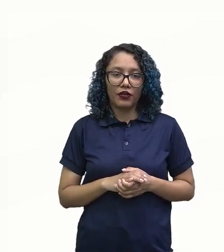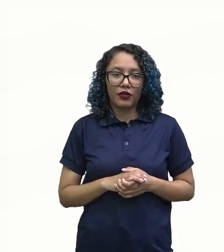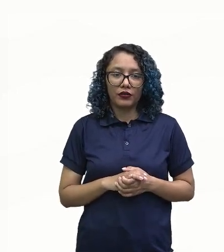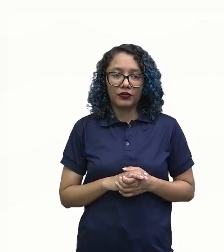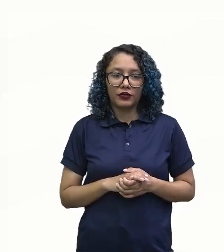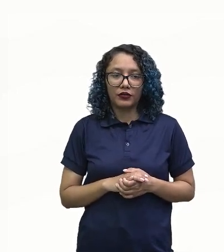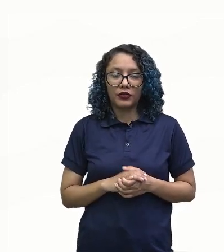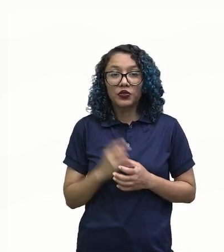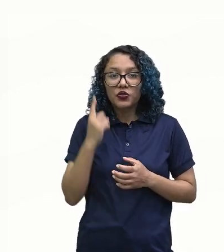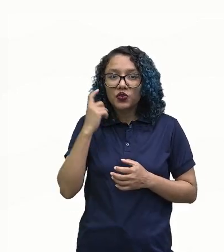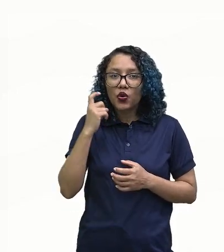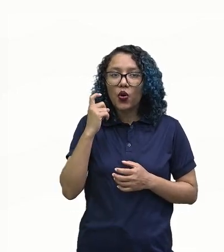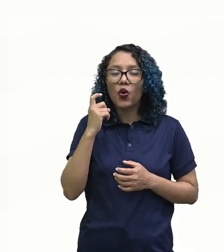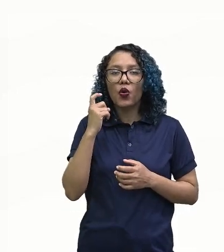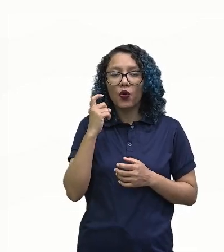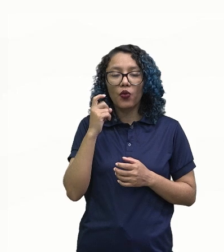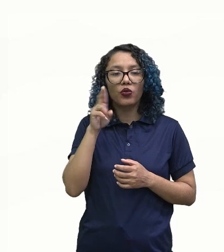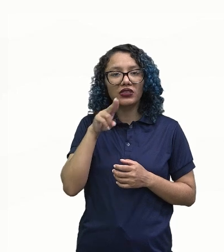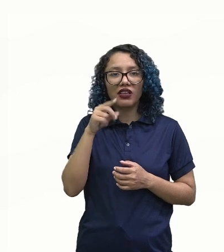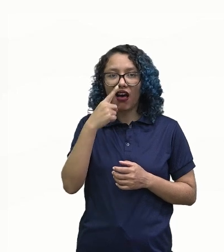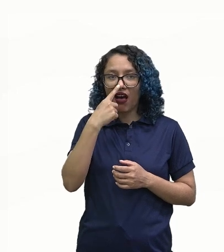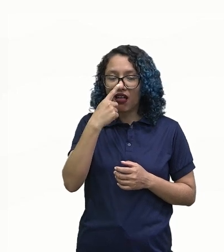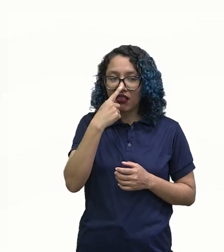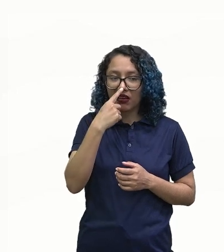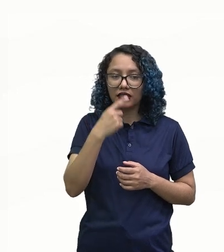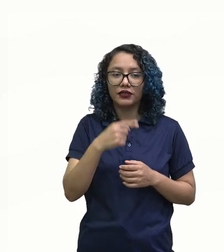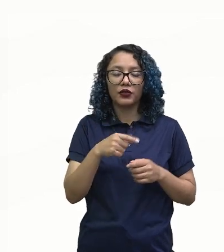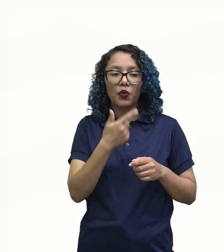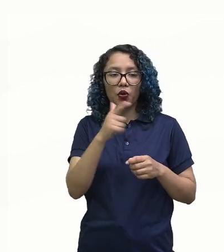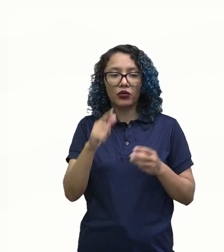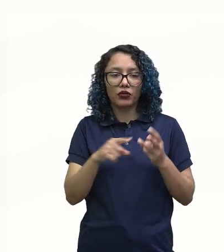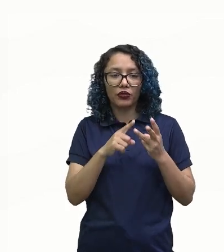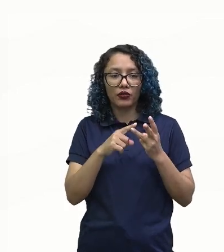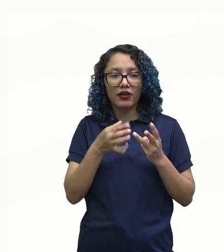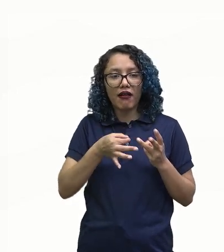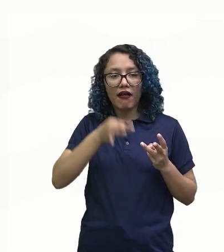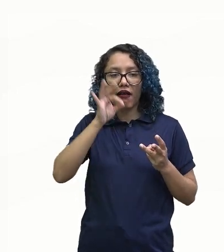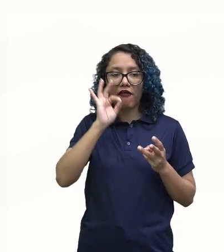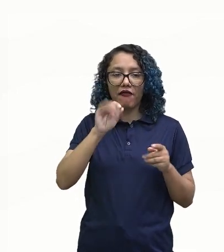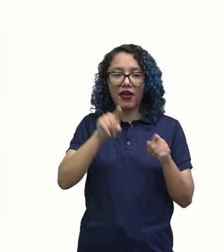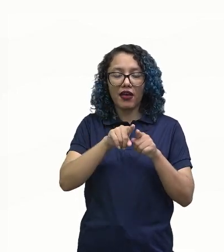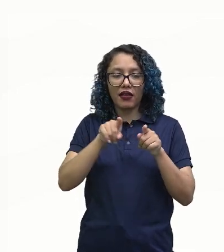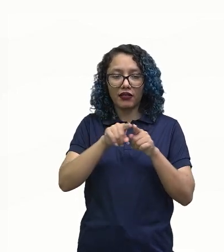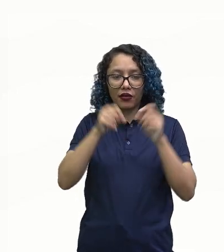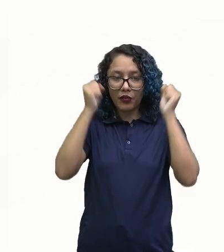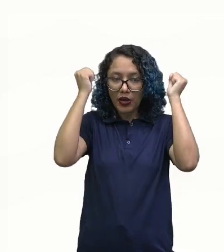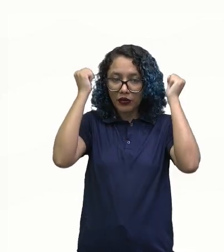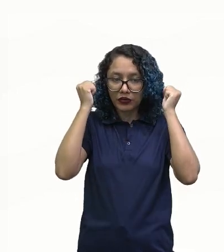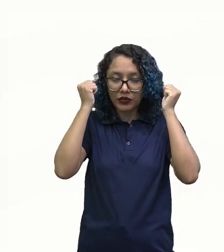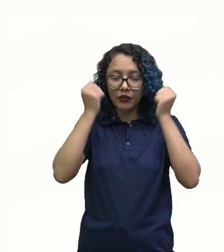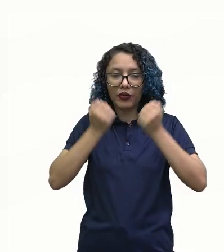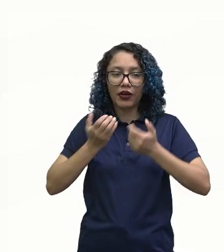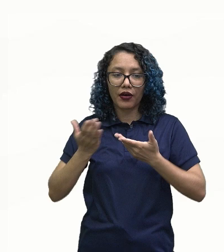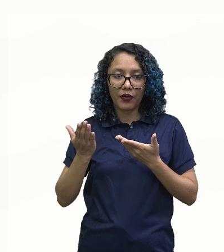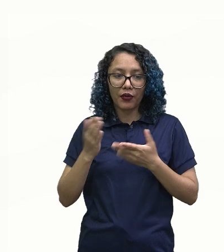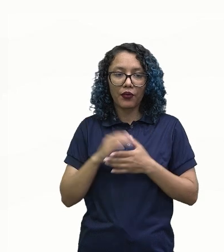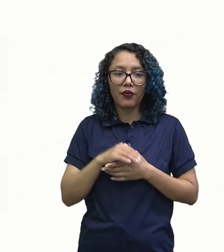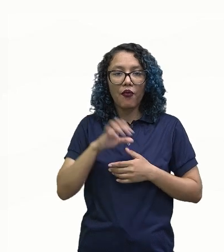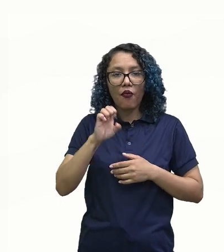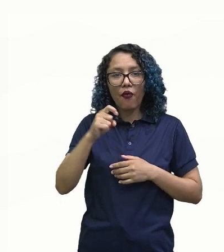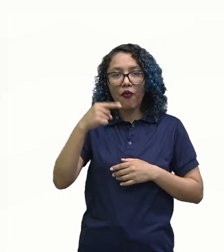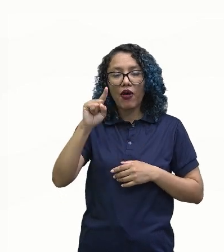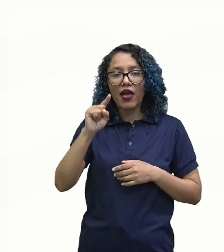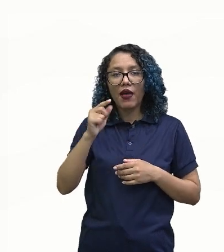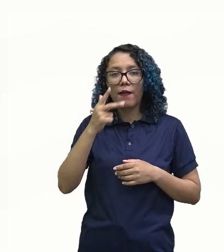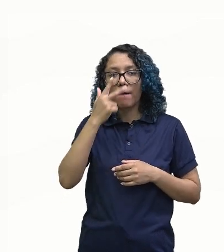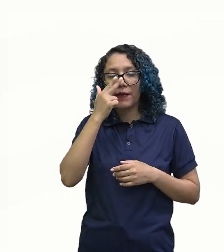nasal. Já a palavra café e chapéu, você observa que o E ele é pronunciado de uma forma